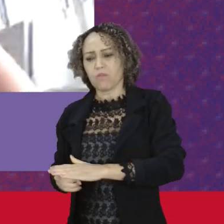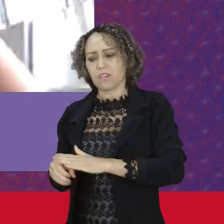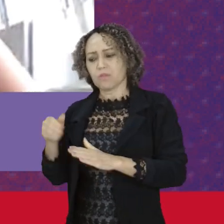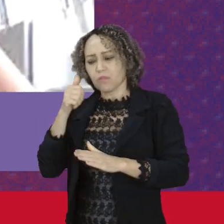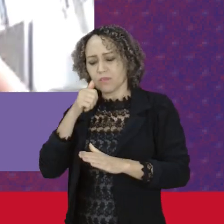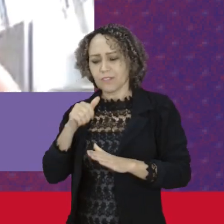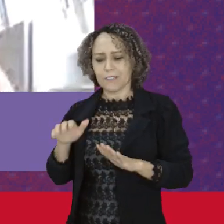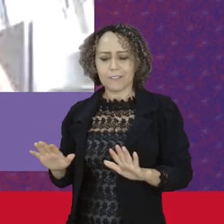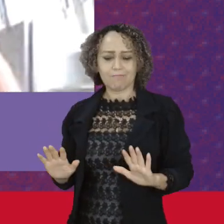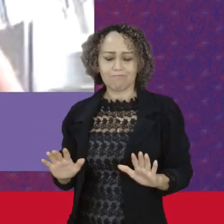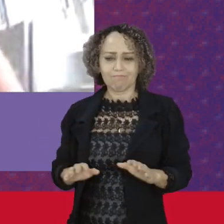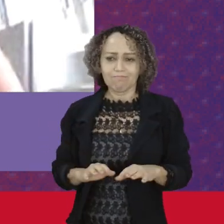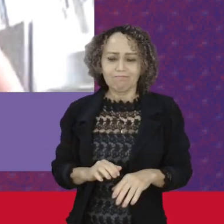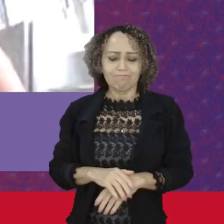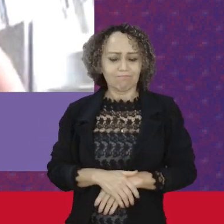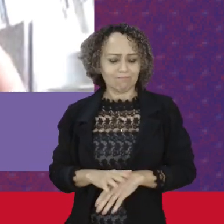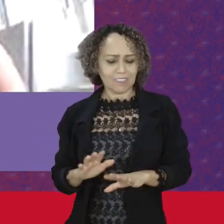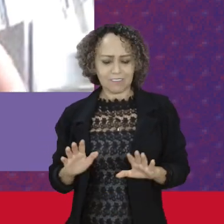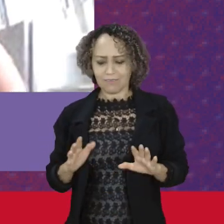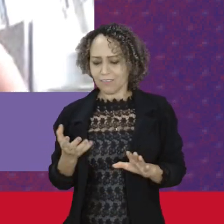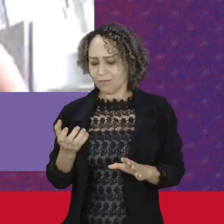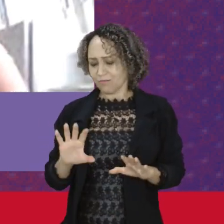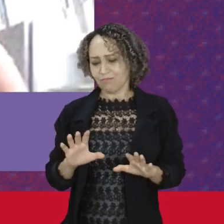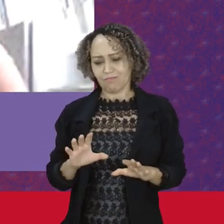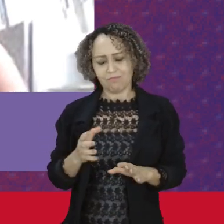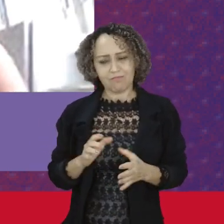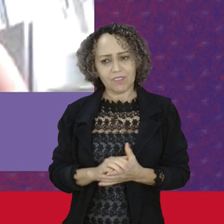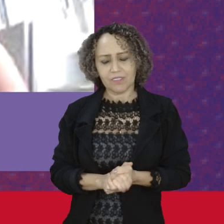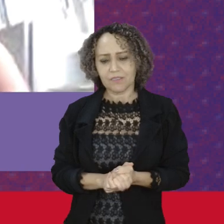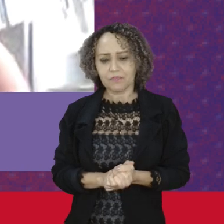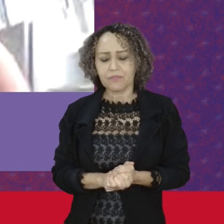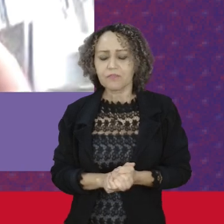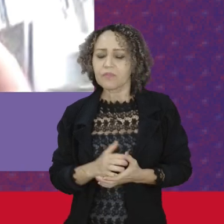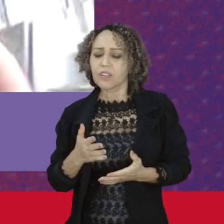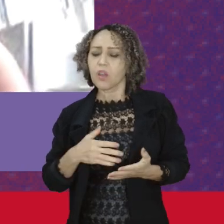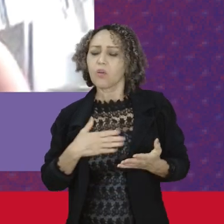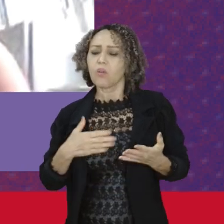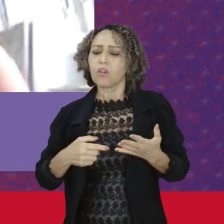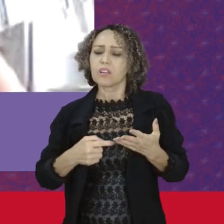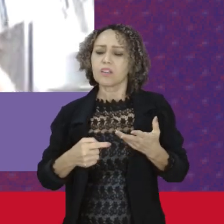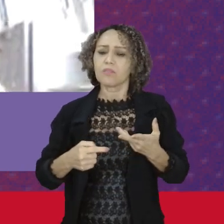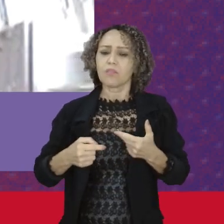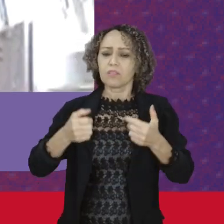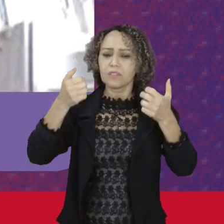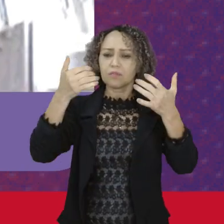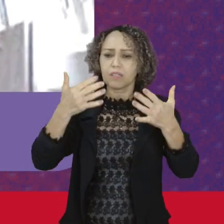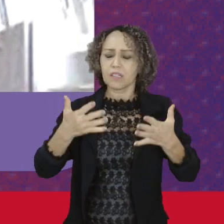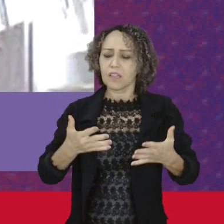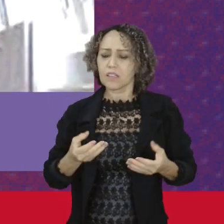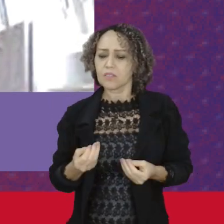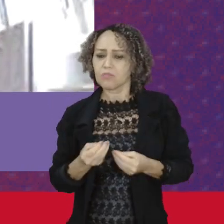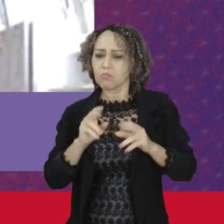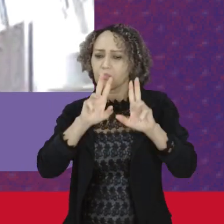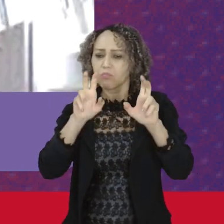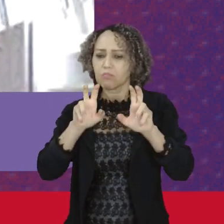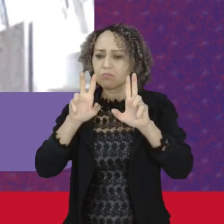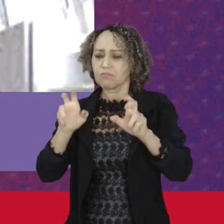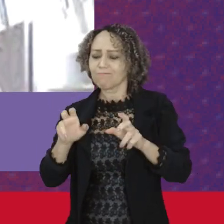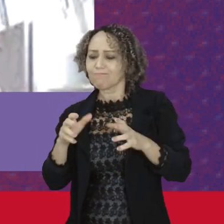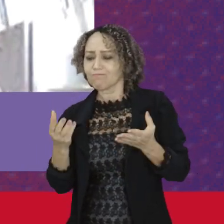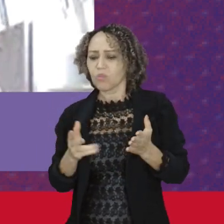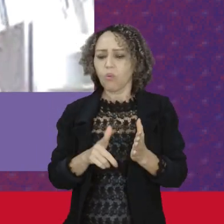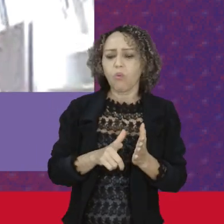coletivamente se juntando para sair. Eu queria que vocês comentassem um pouquinho dessa questão, e, enfim, jornais